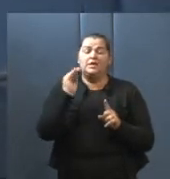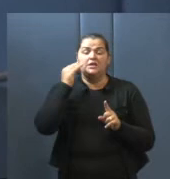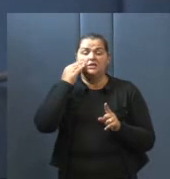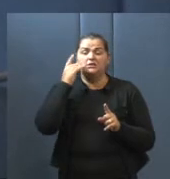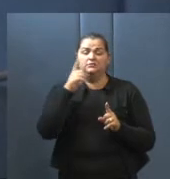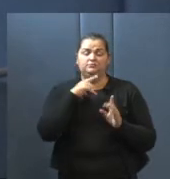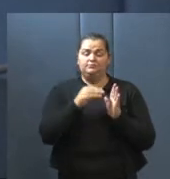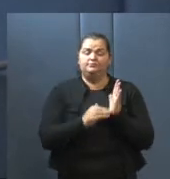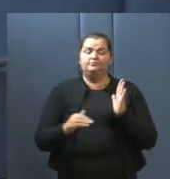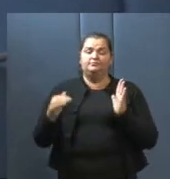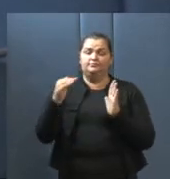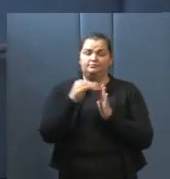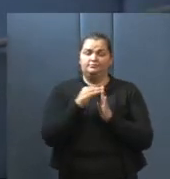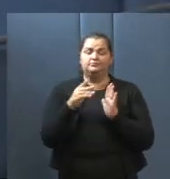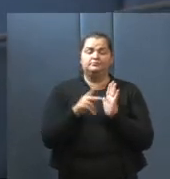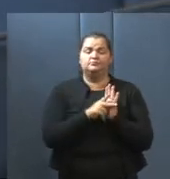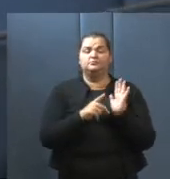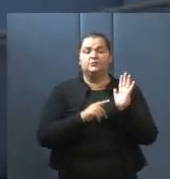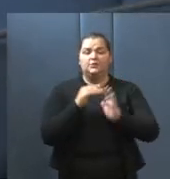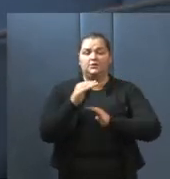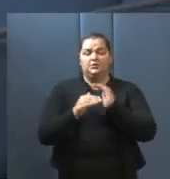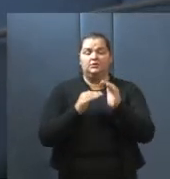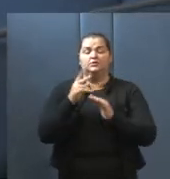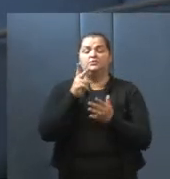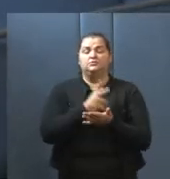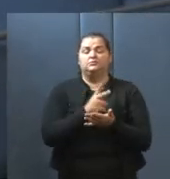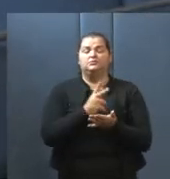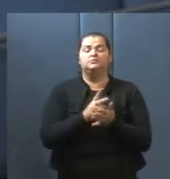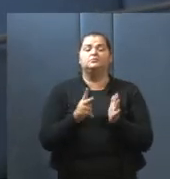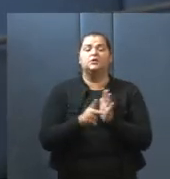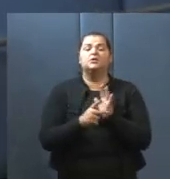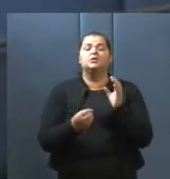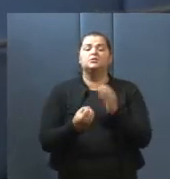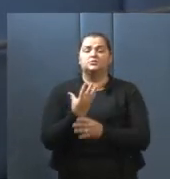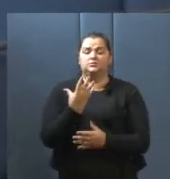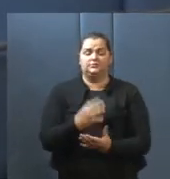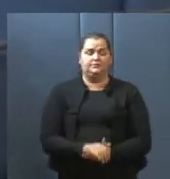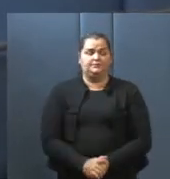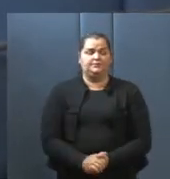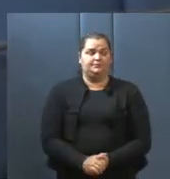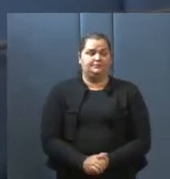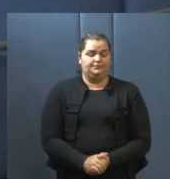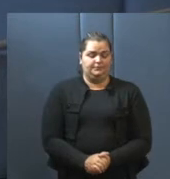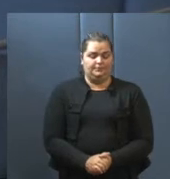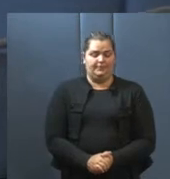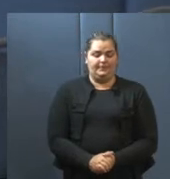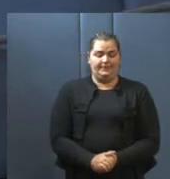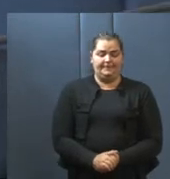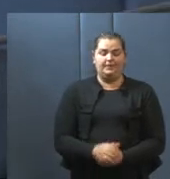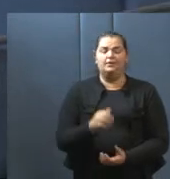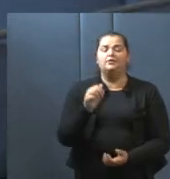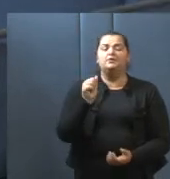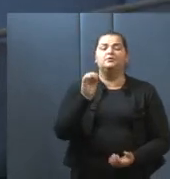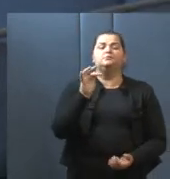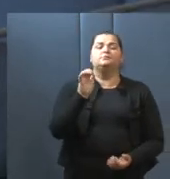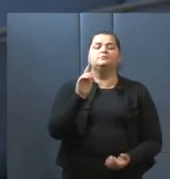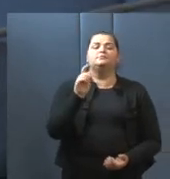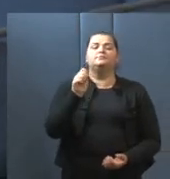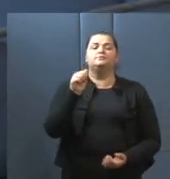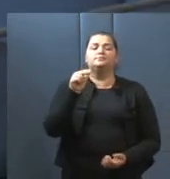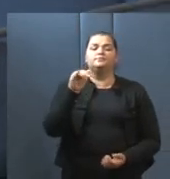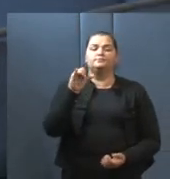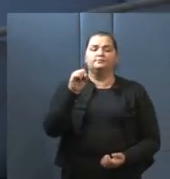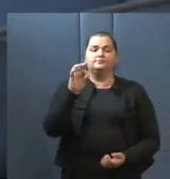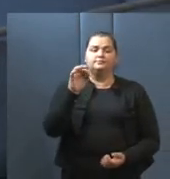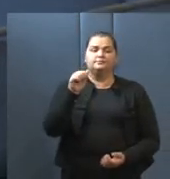não tardará que o processo de acessão permanente do país aconteça. Em relação ao caso do Afeganistão, nós